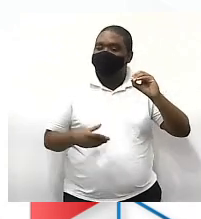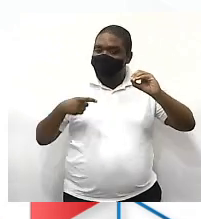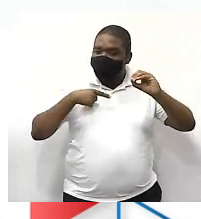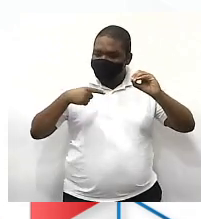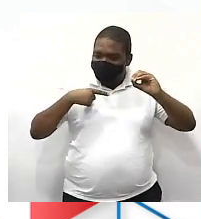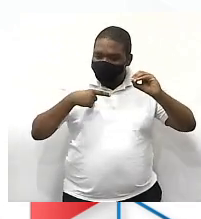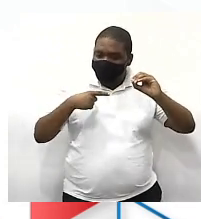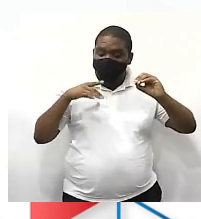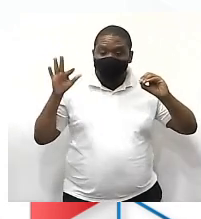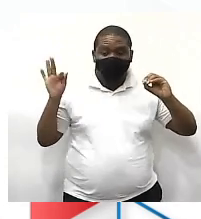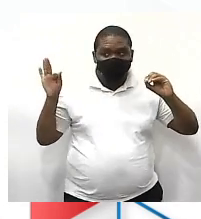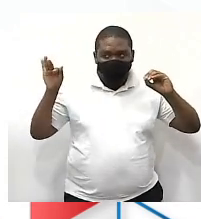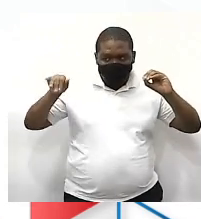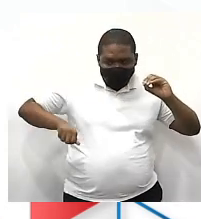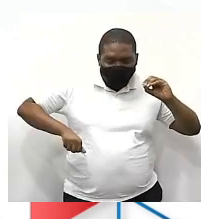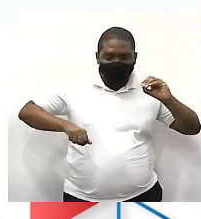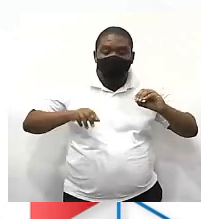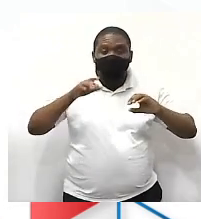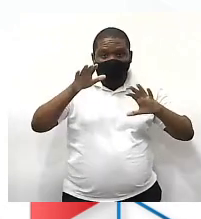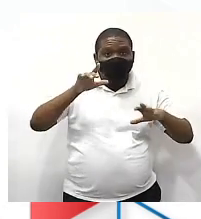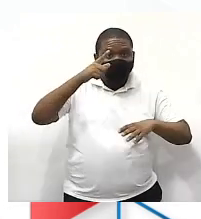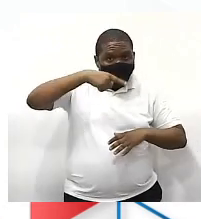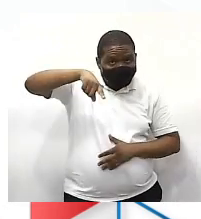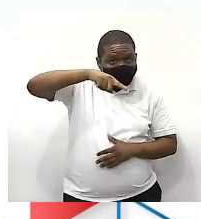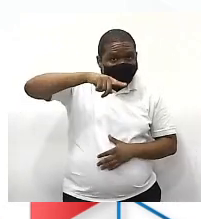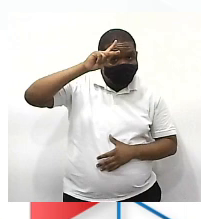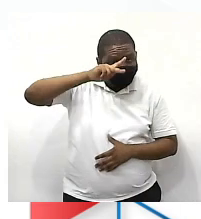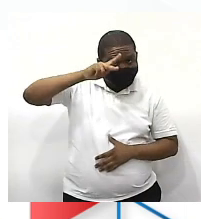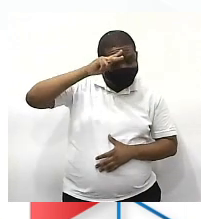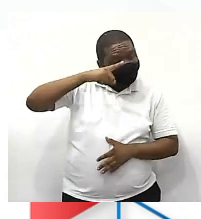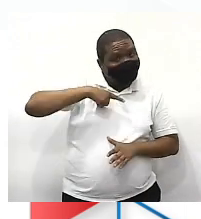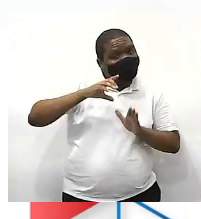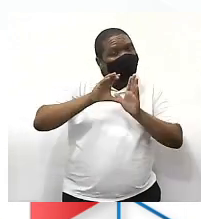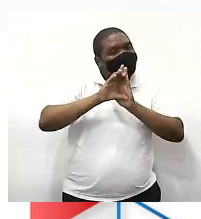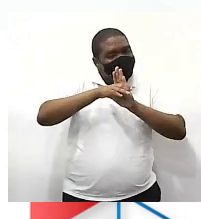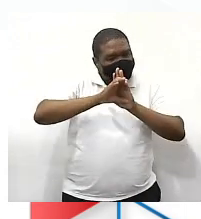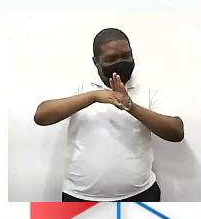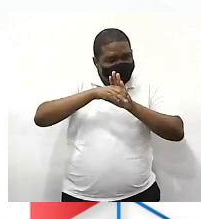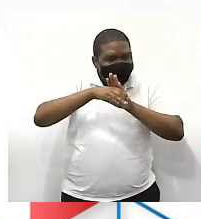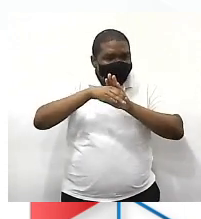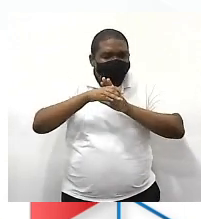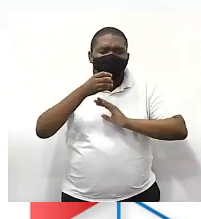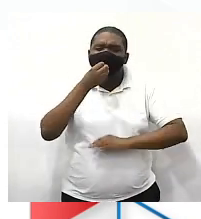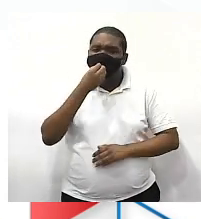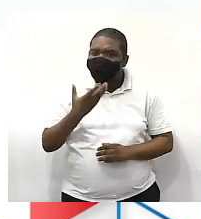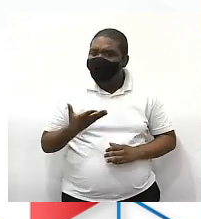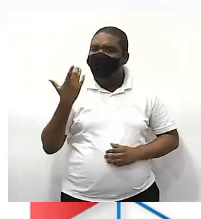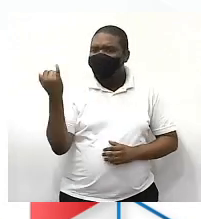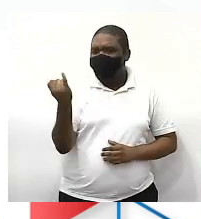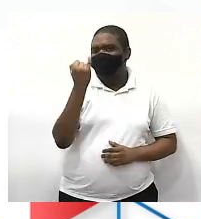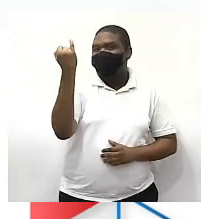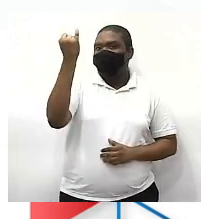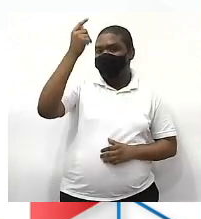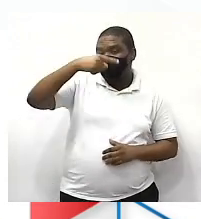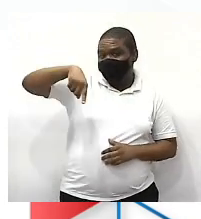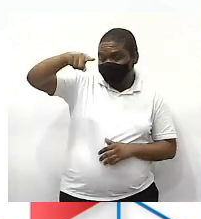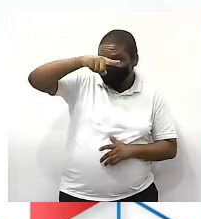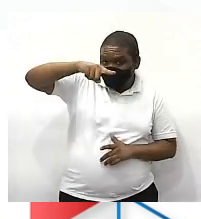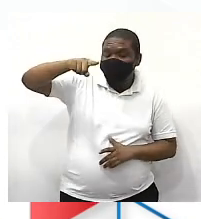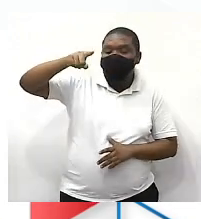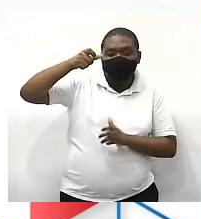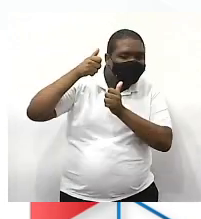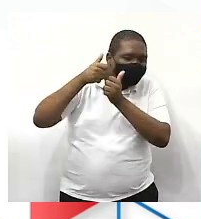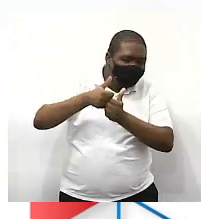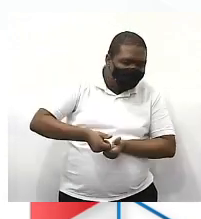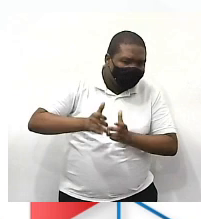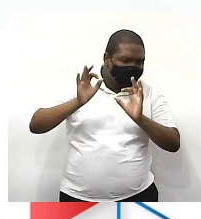aqui é o final. Aí eu vou lembrar para vocês um conceito que é bom e importante para que vocês